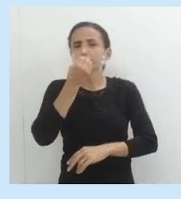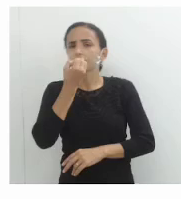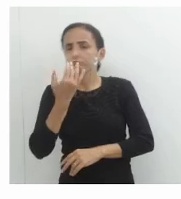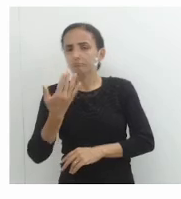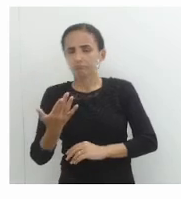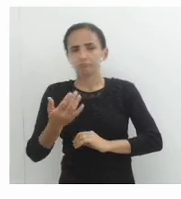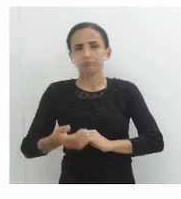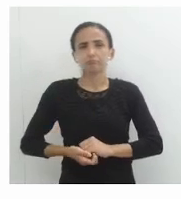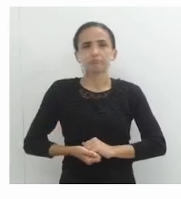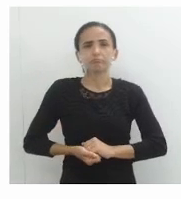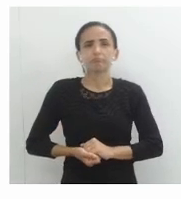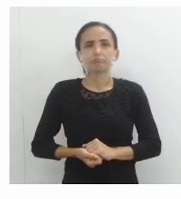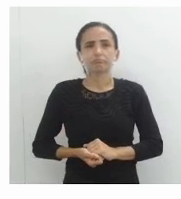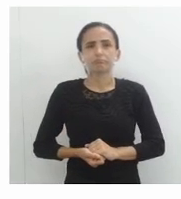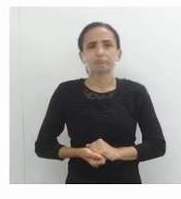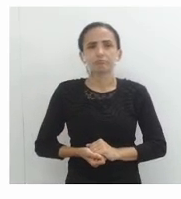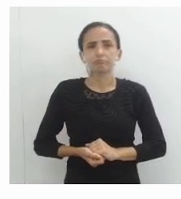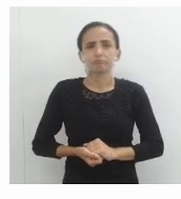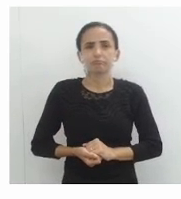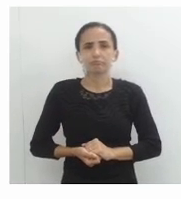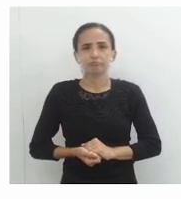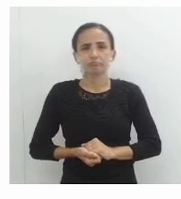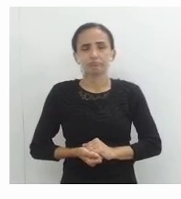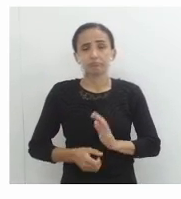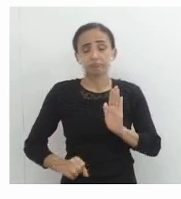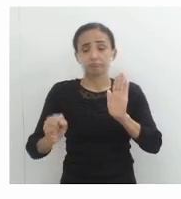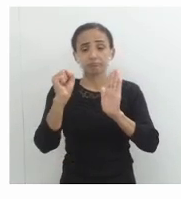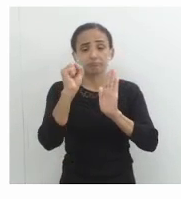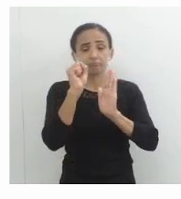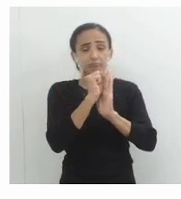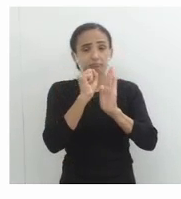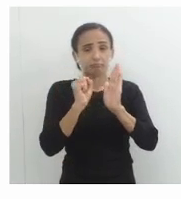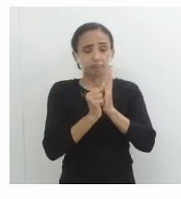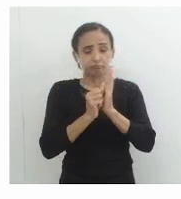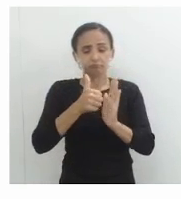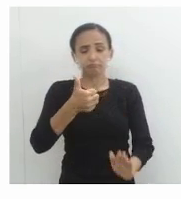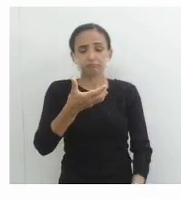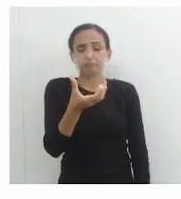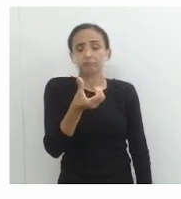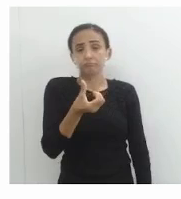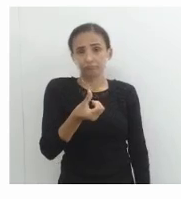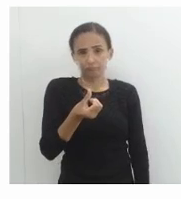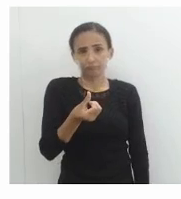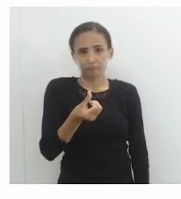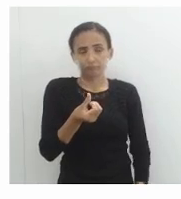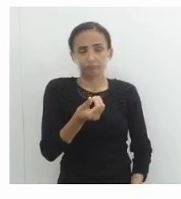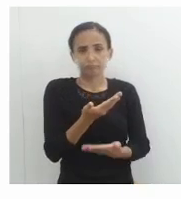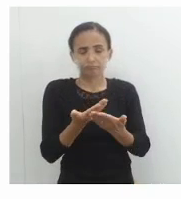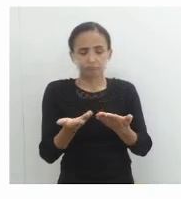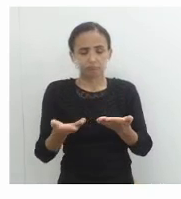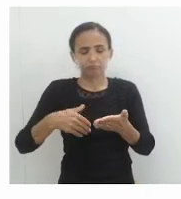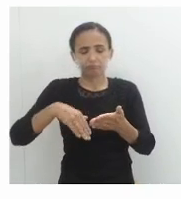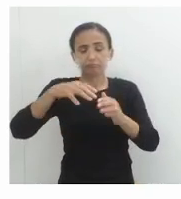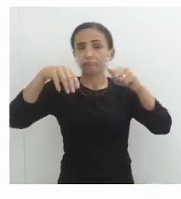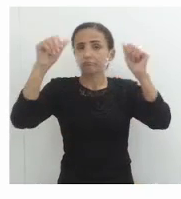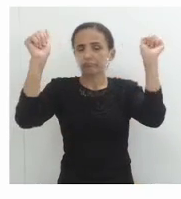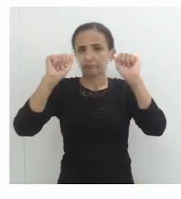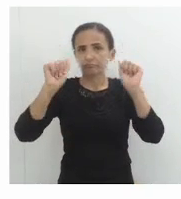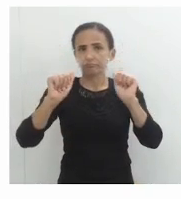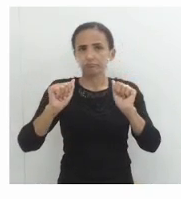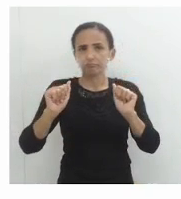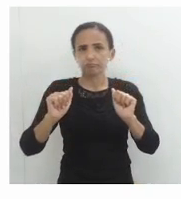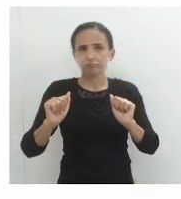pintura. No século XVI, né, na arte barroca já, o fruto do